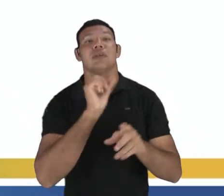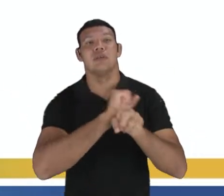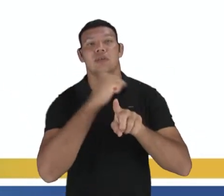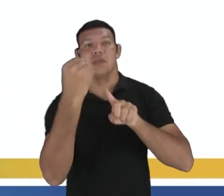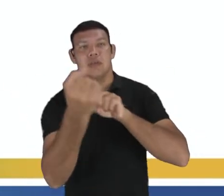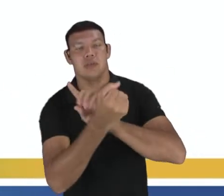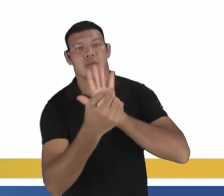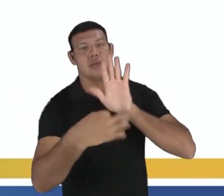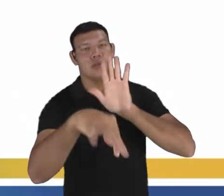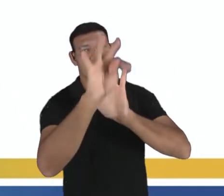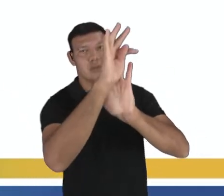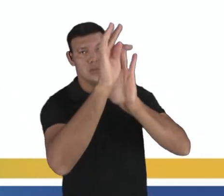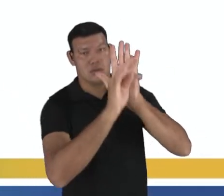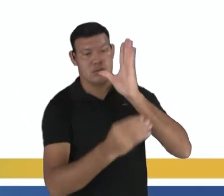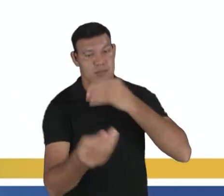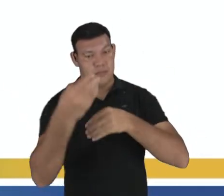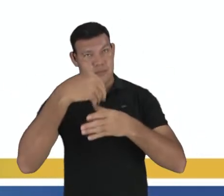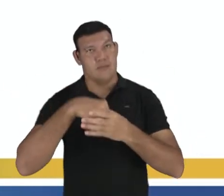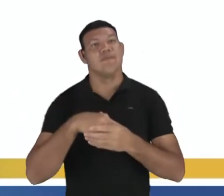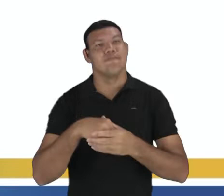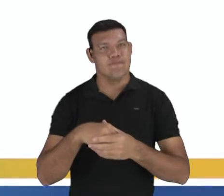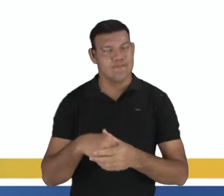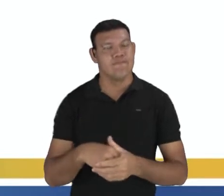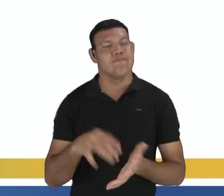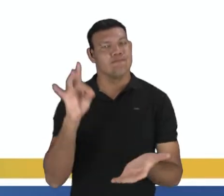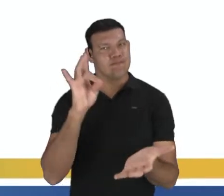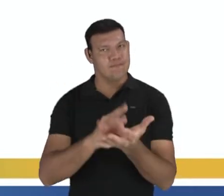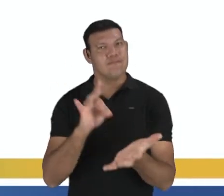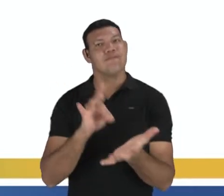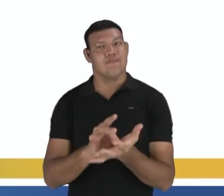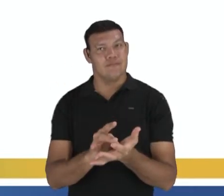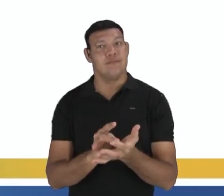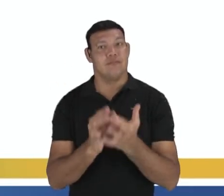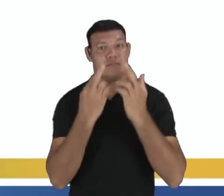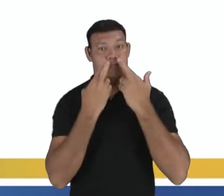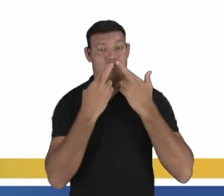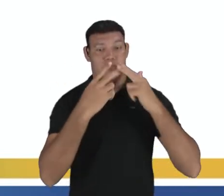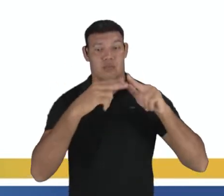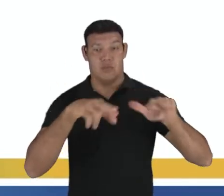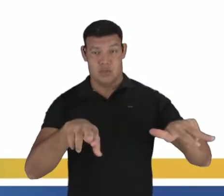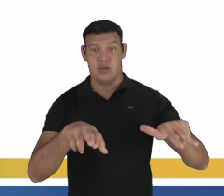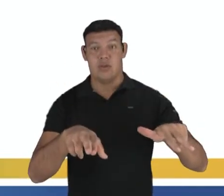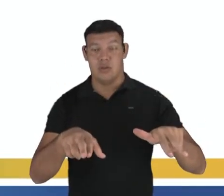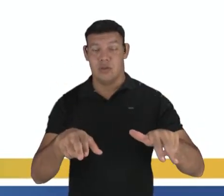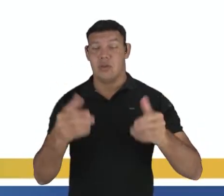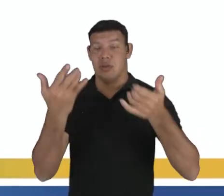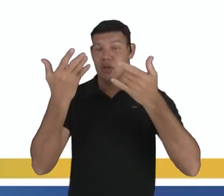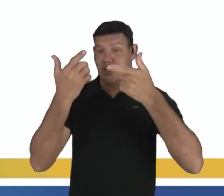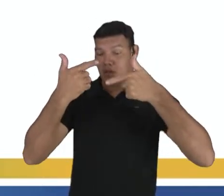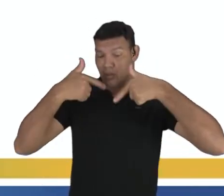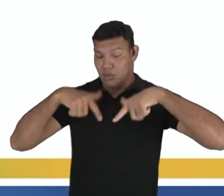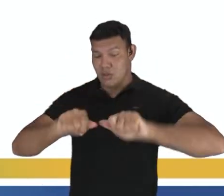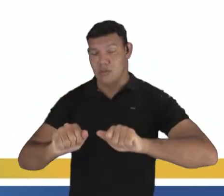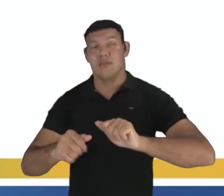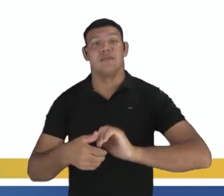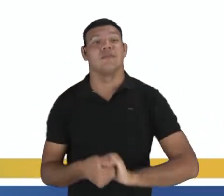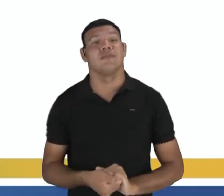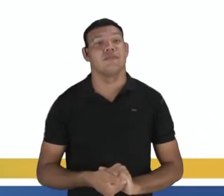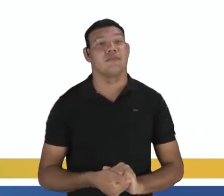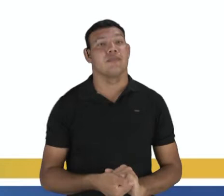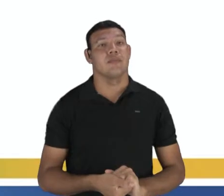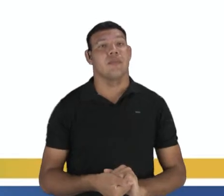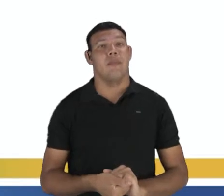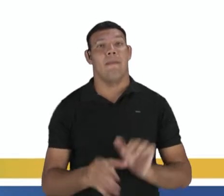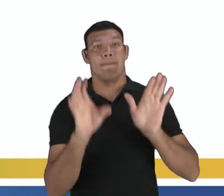ou falso? Verdadeiro. Se realiza através de determinados recursos linguísticos.